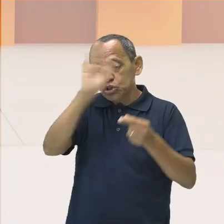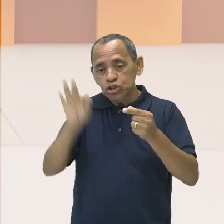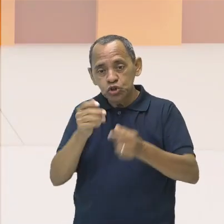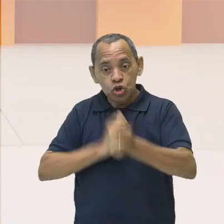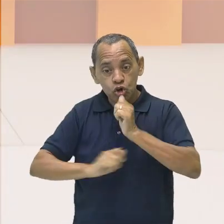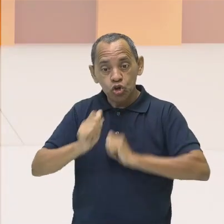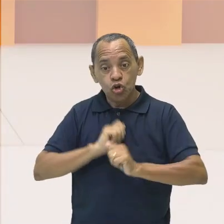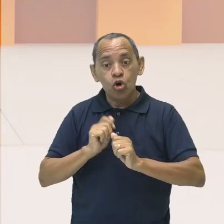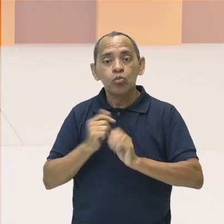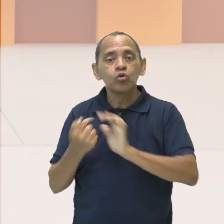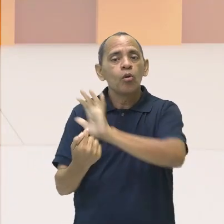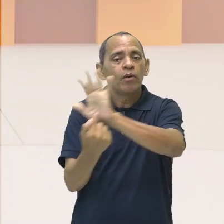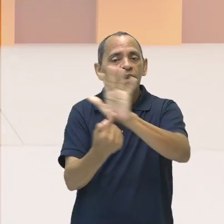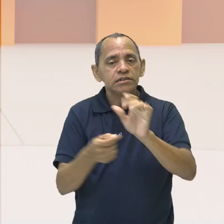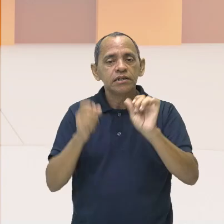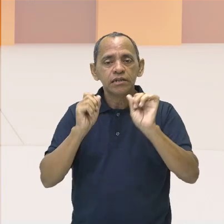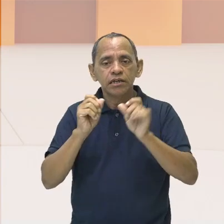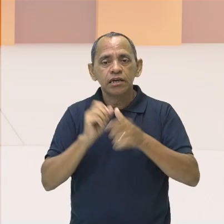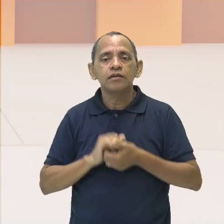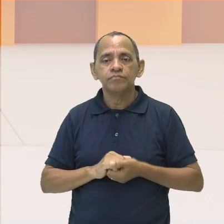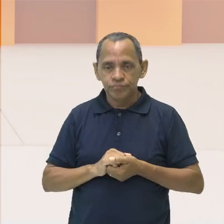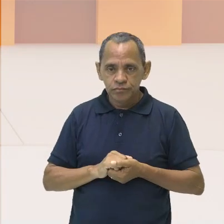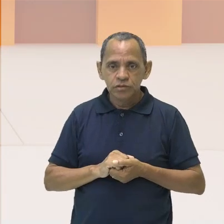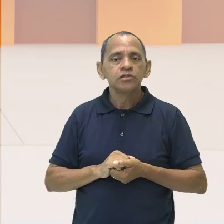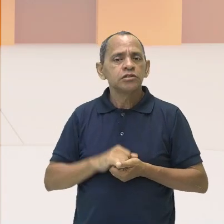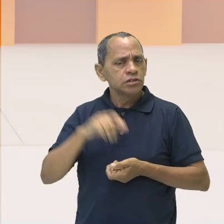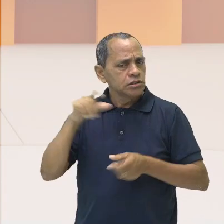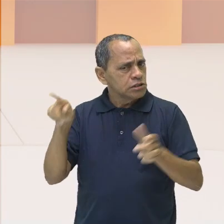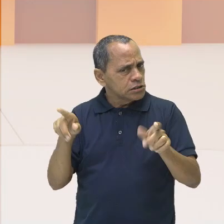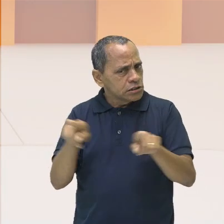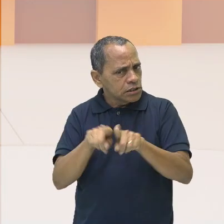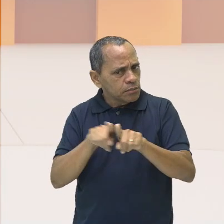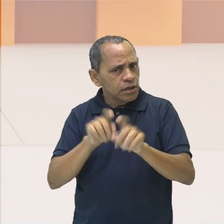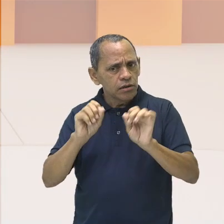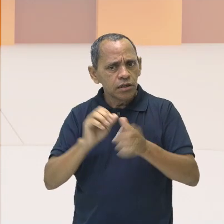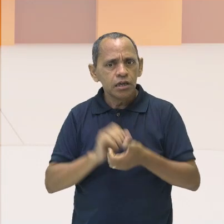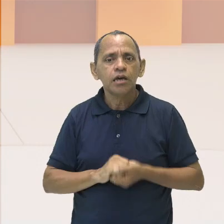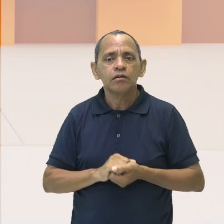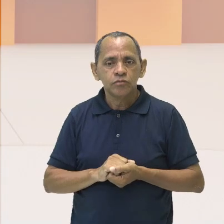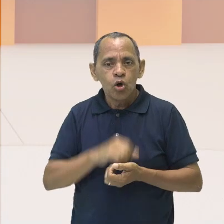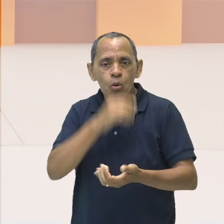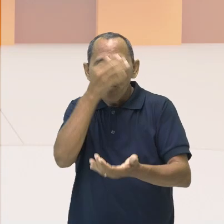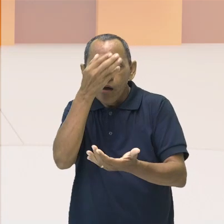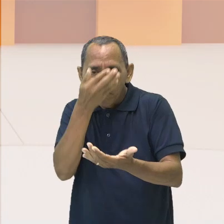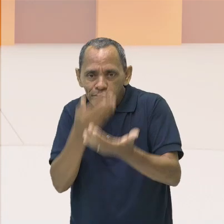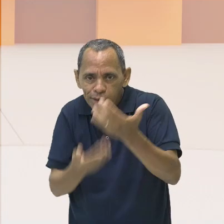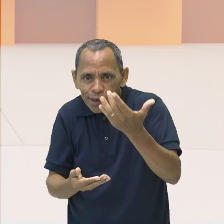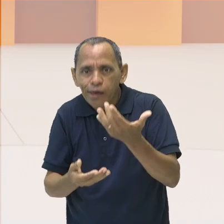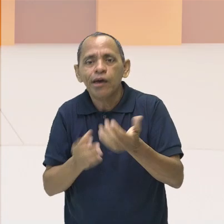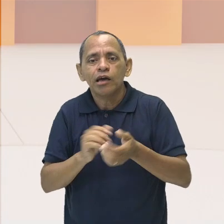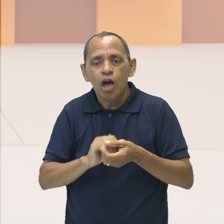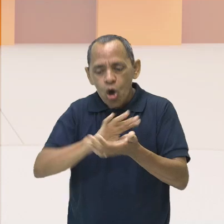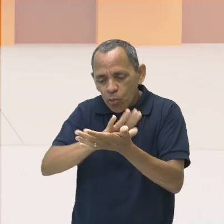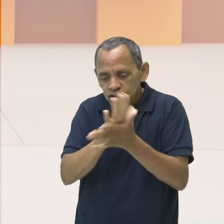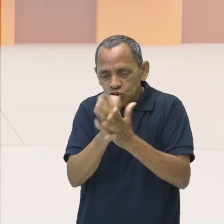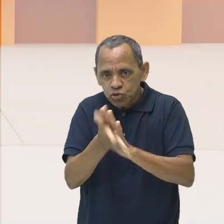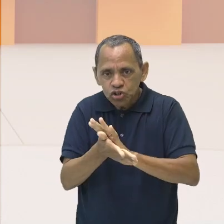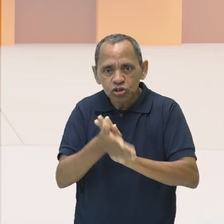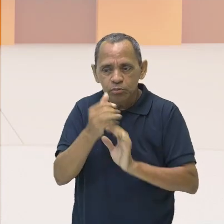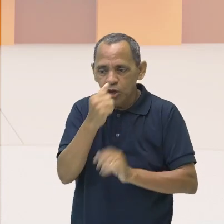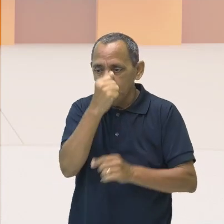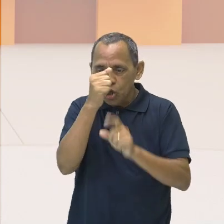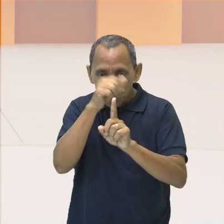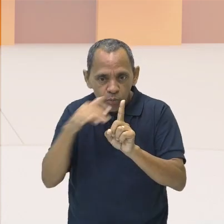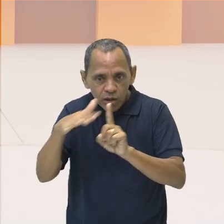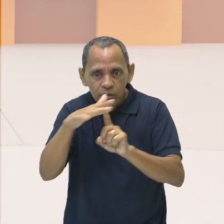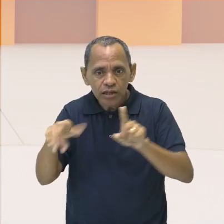que vai ser um fator de degradação ambiental no contexto da ocupação portuguesa é justamente a exploração do ouro